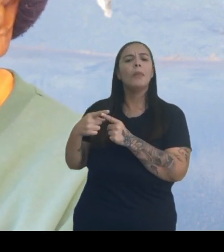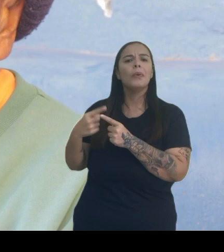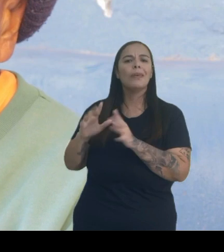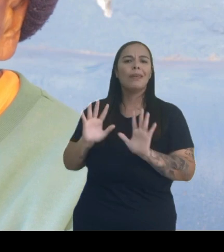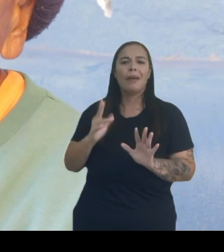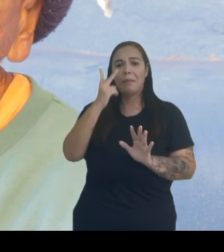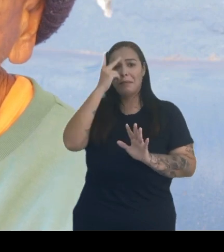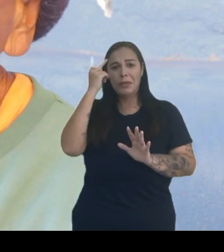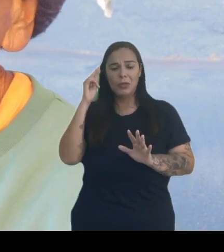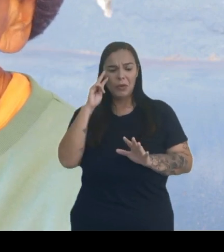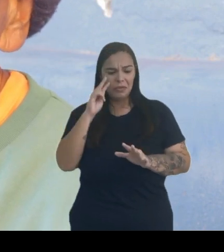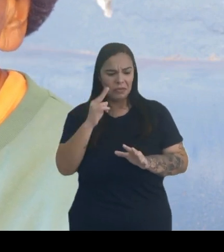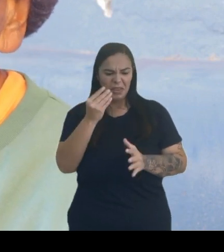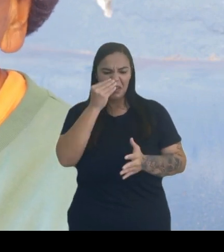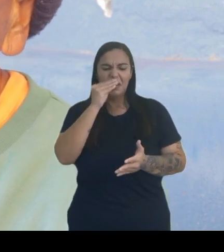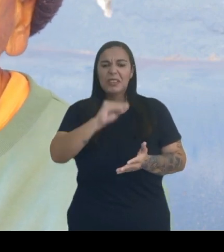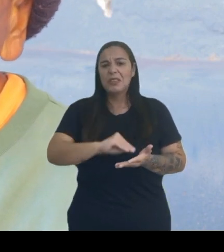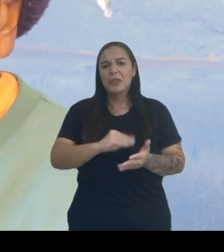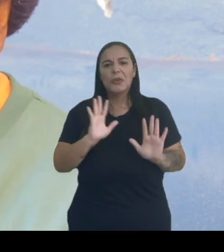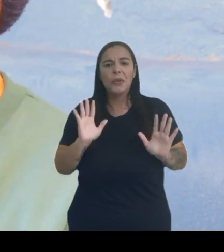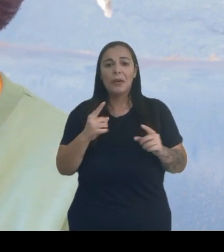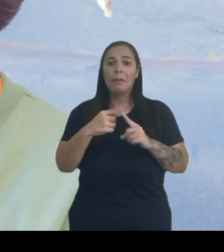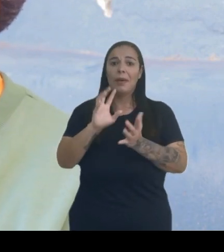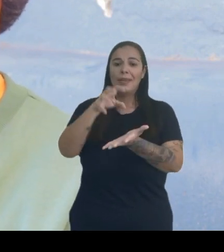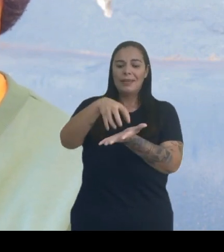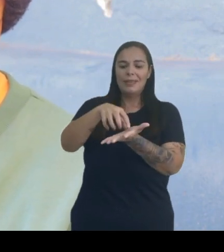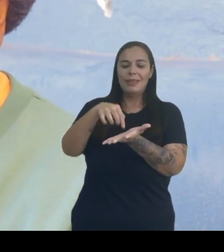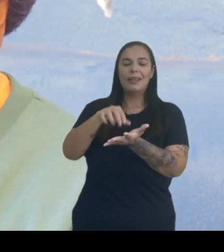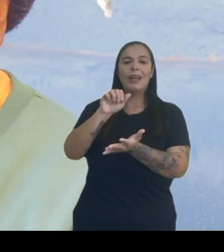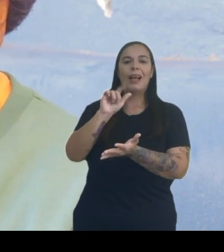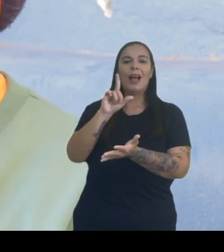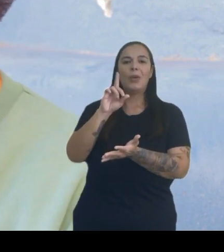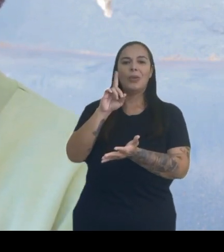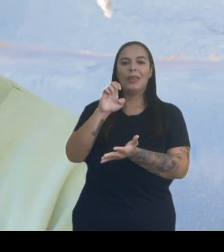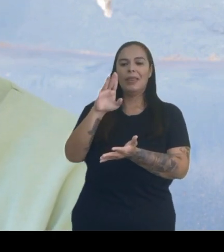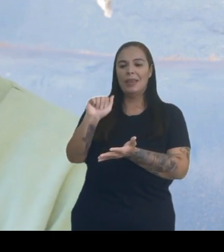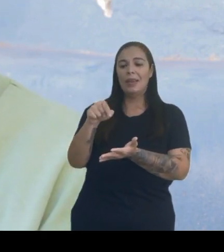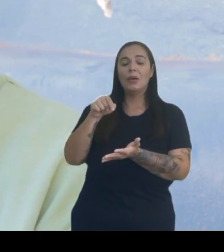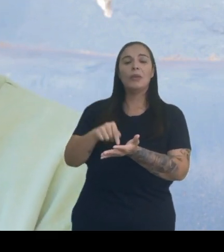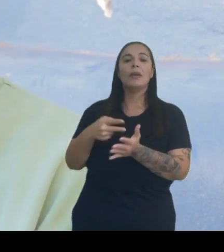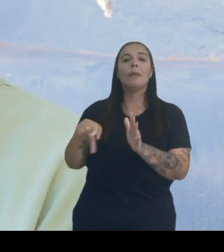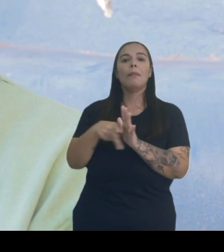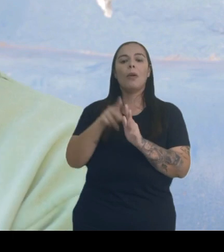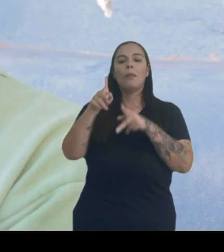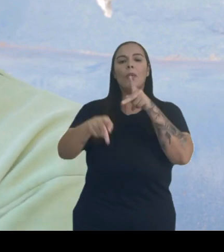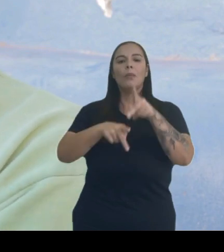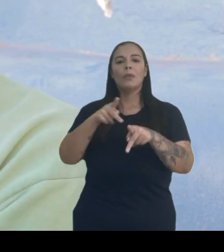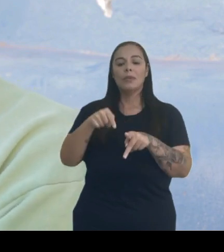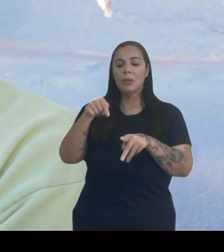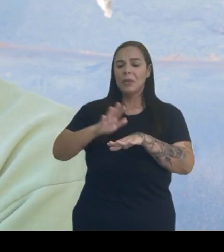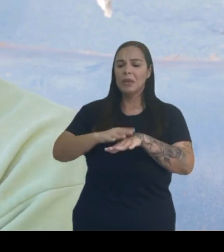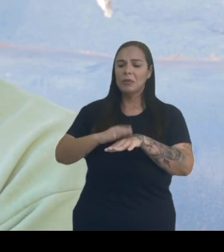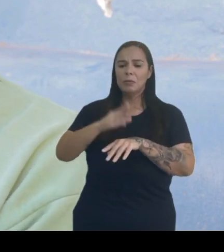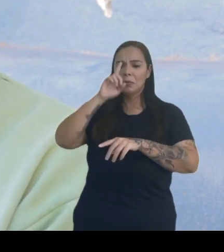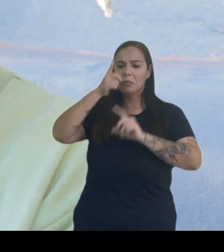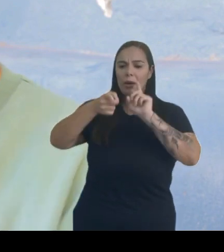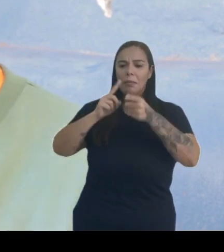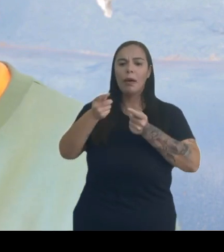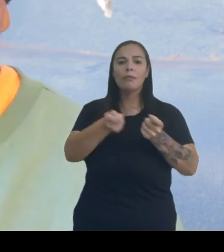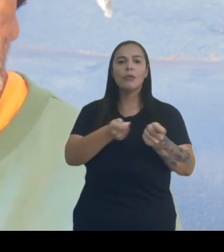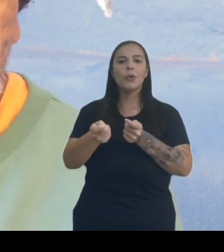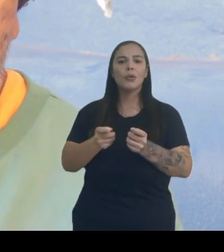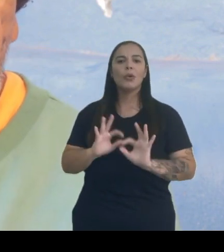aldeia, para quem não entende, vai ignorar o que é uma aldeia. É onde tem uma população que só ela que comanda aquilo ali. Então